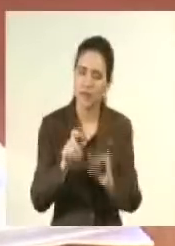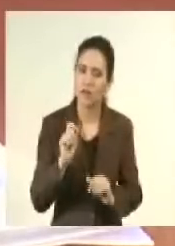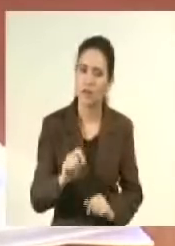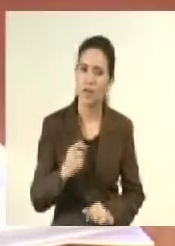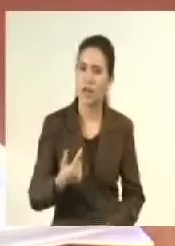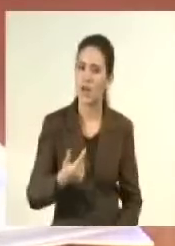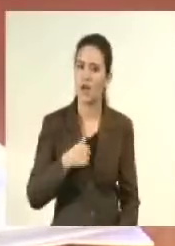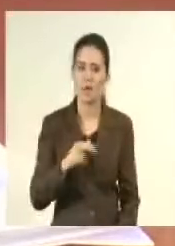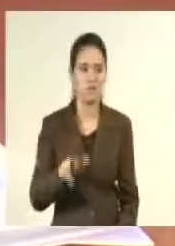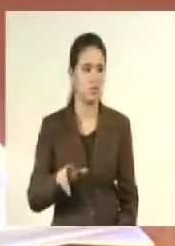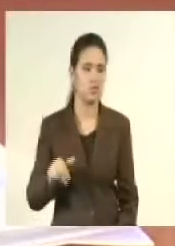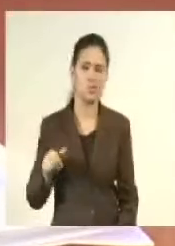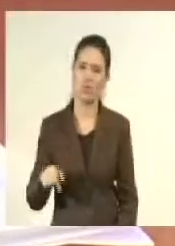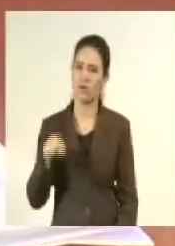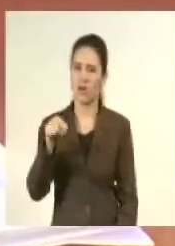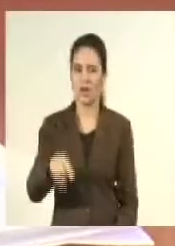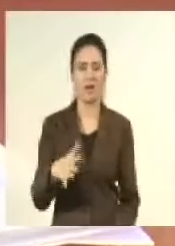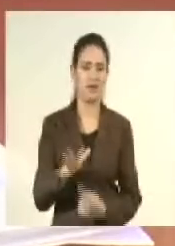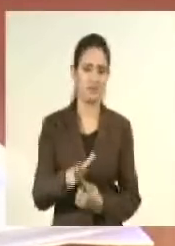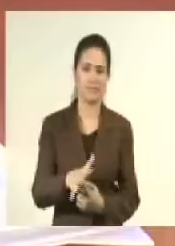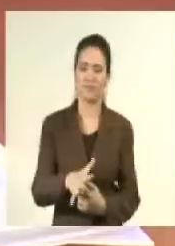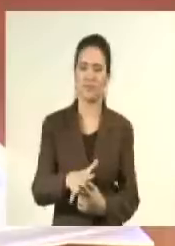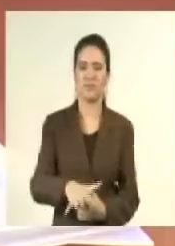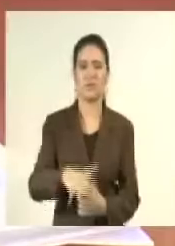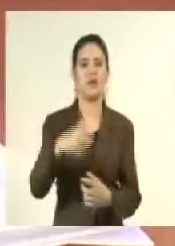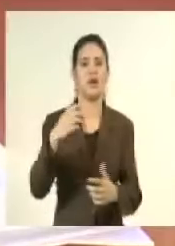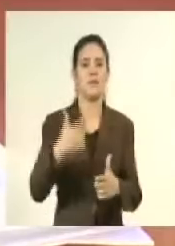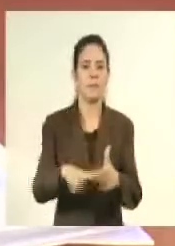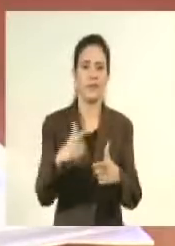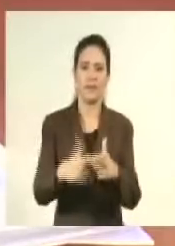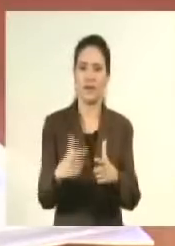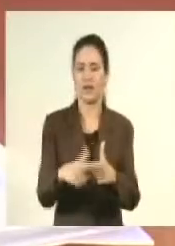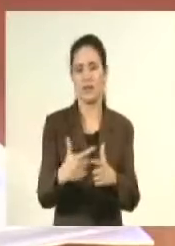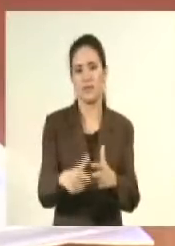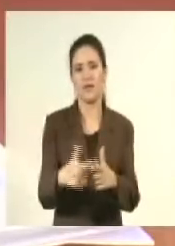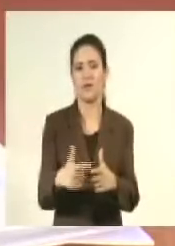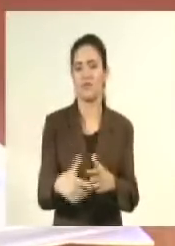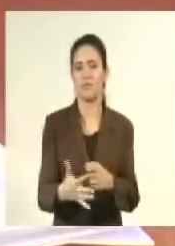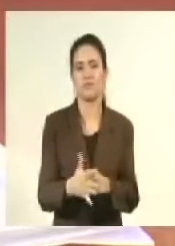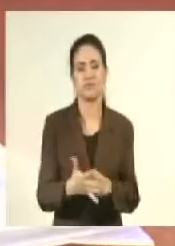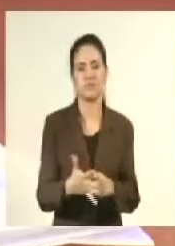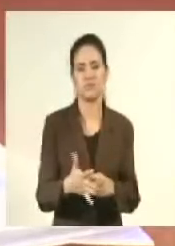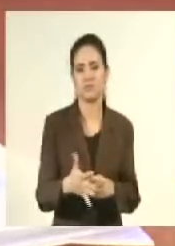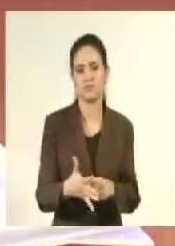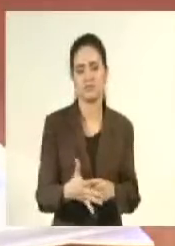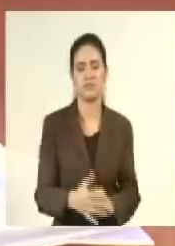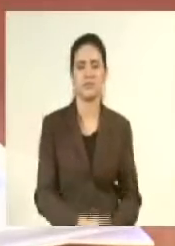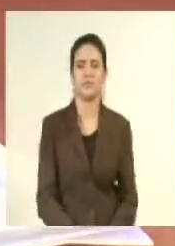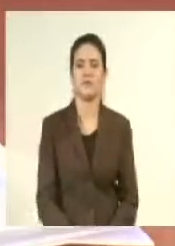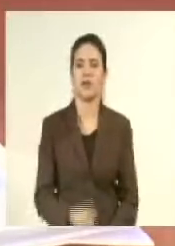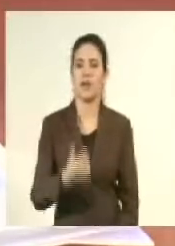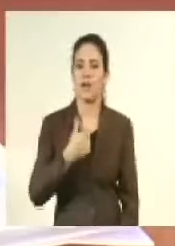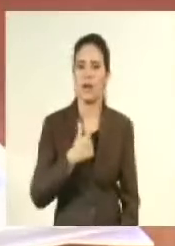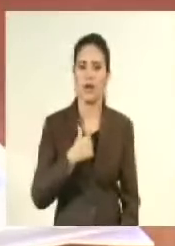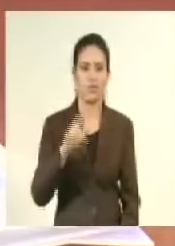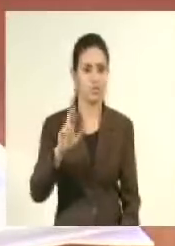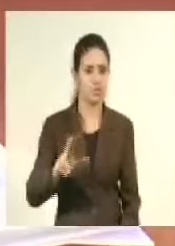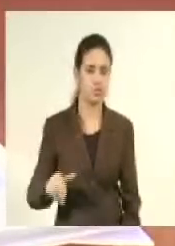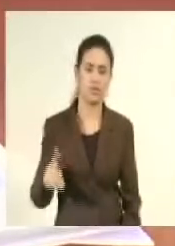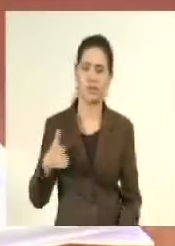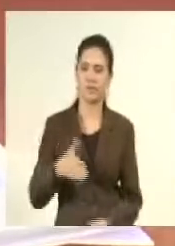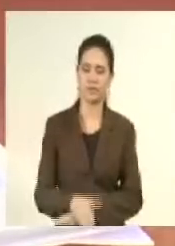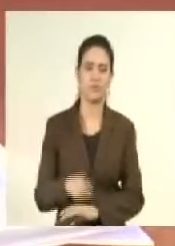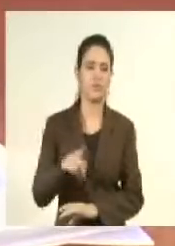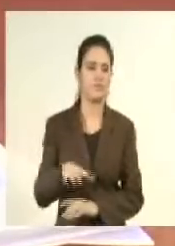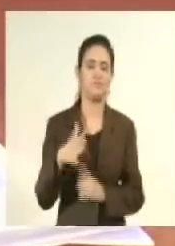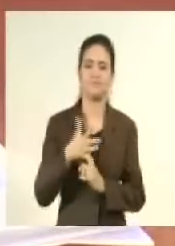pane. Eu falei isso desde o começo. Eu não estava no helicóptero com